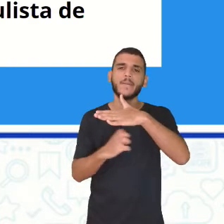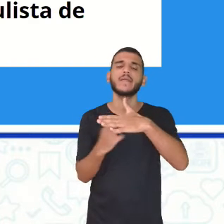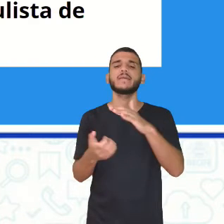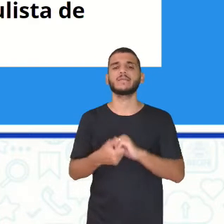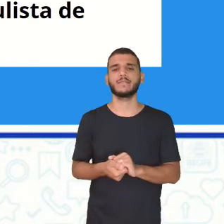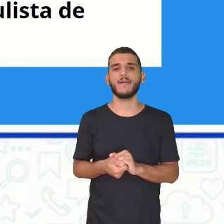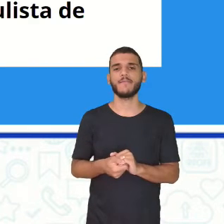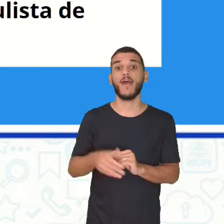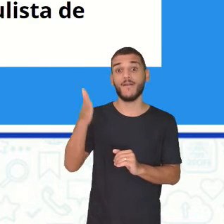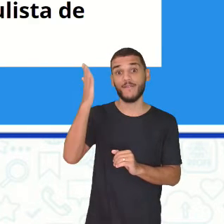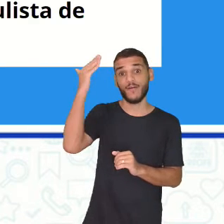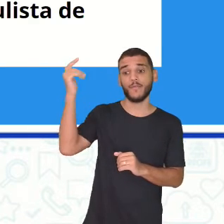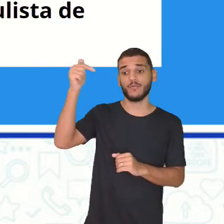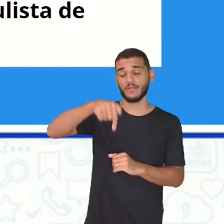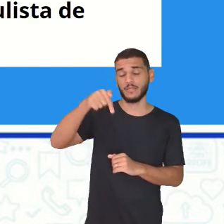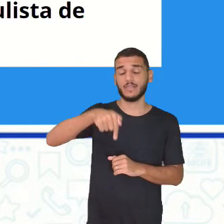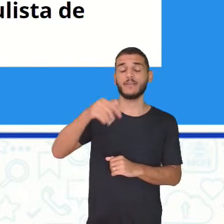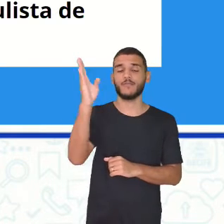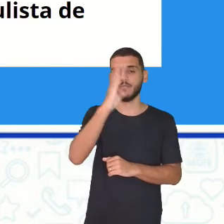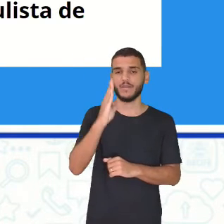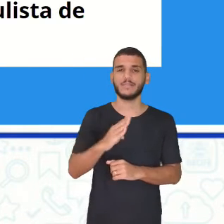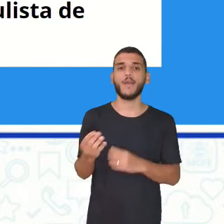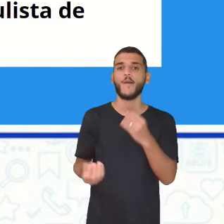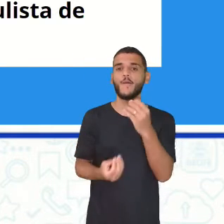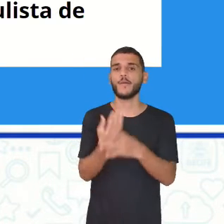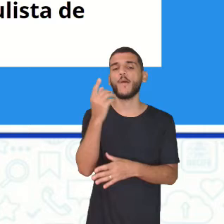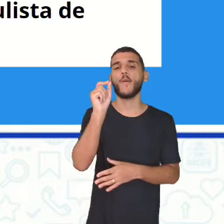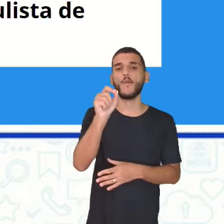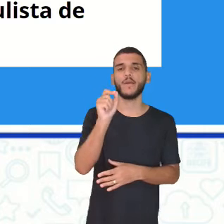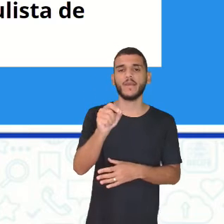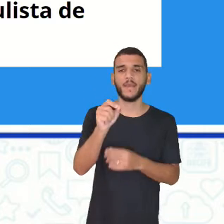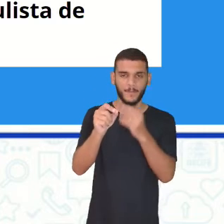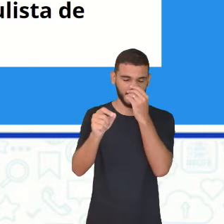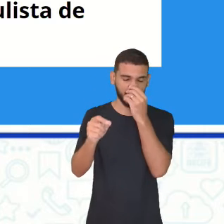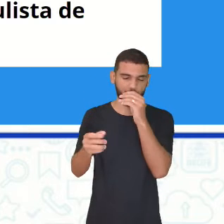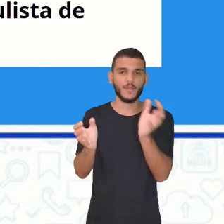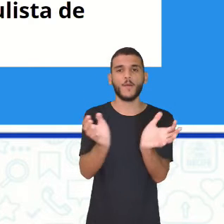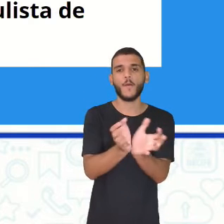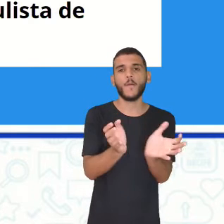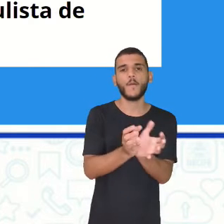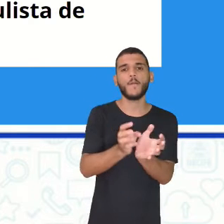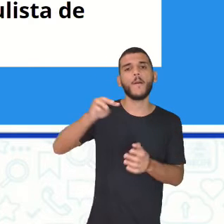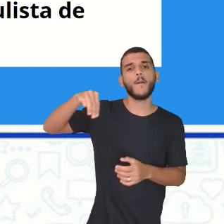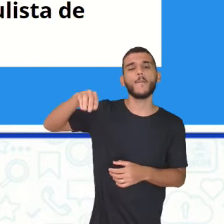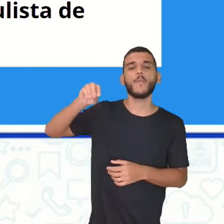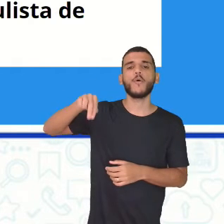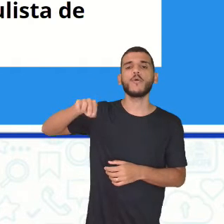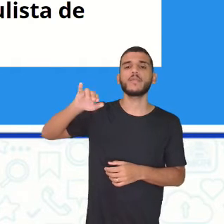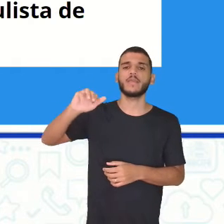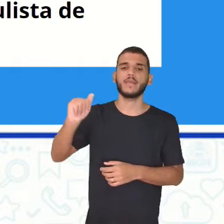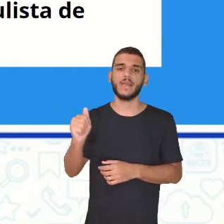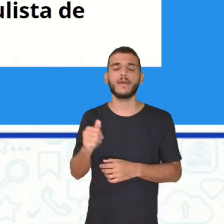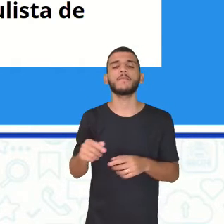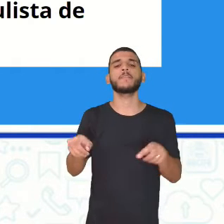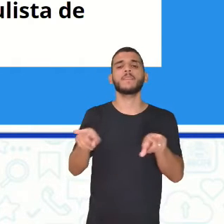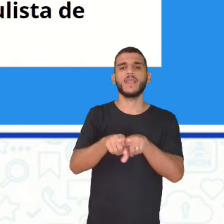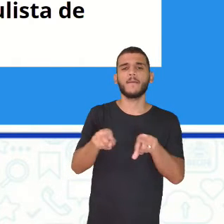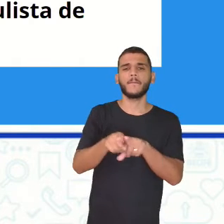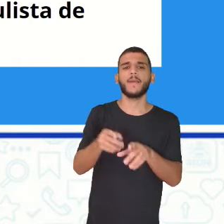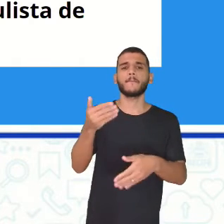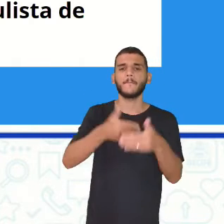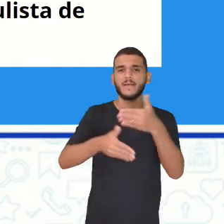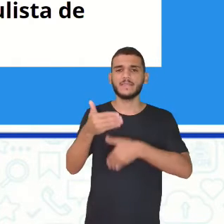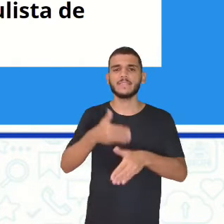cartunistas do Brasil, sendo o criador da Turma da Mônica e membro da Academia Paulista de Letras.